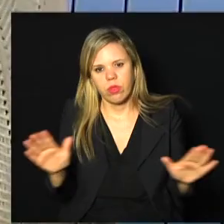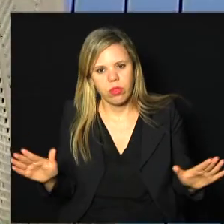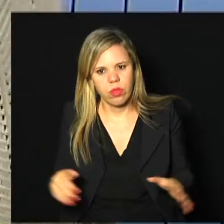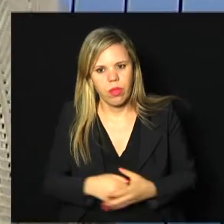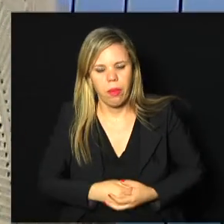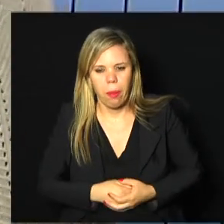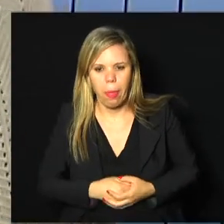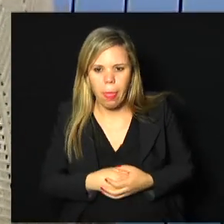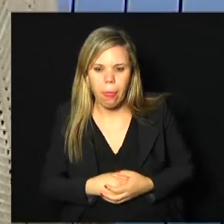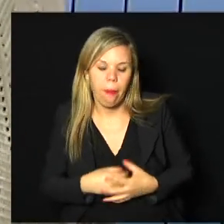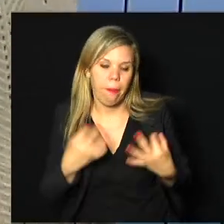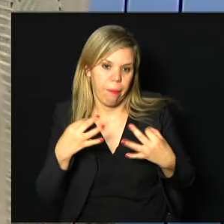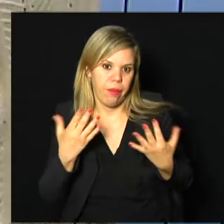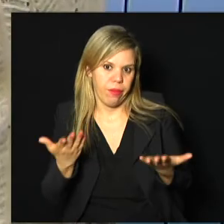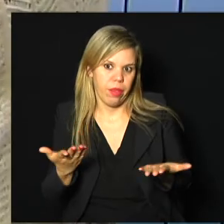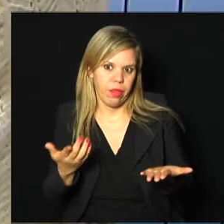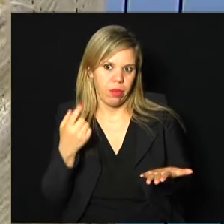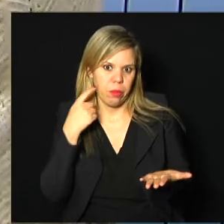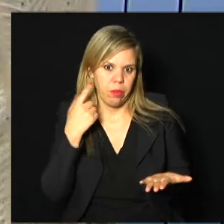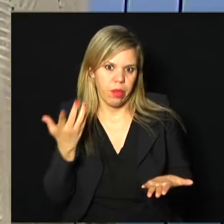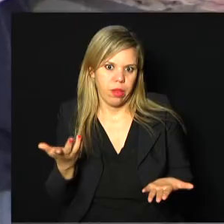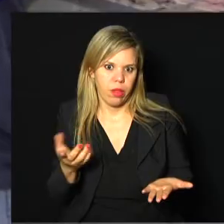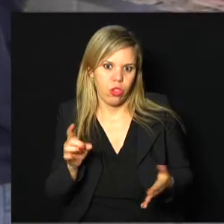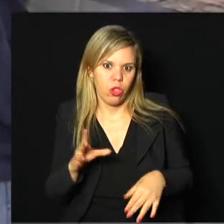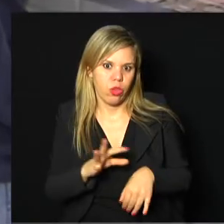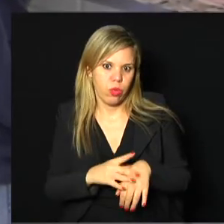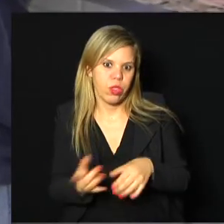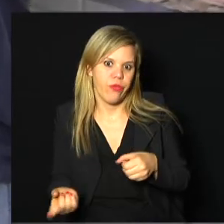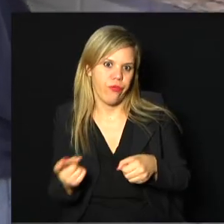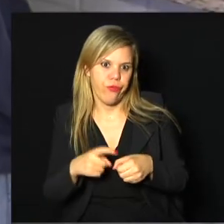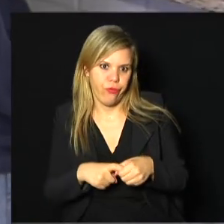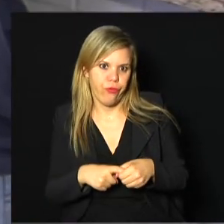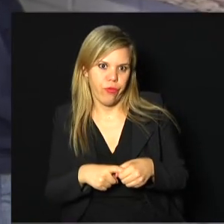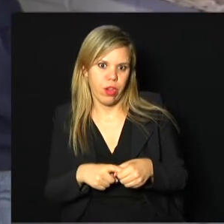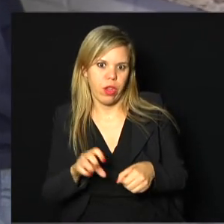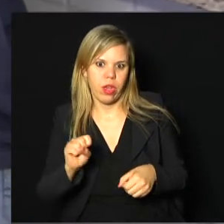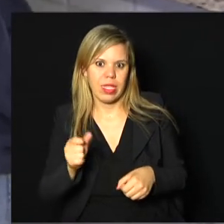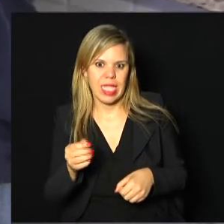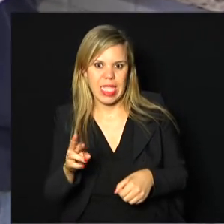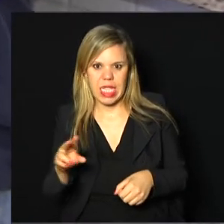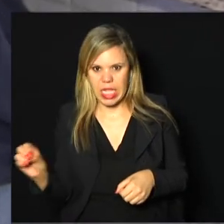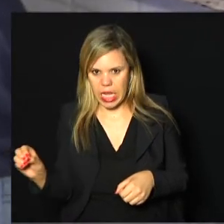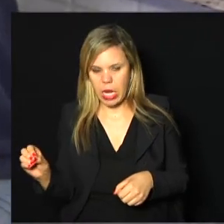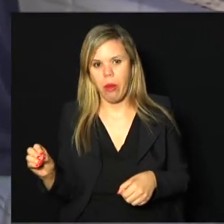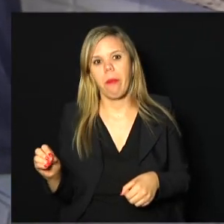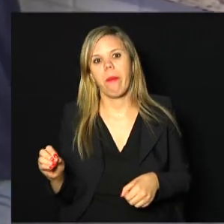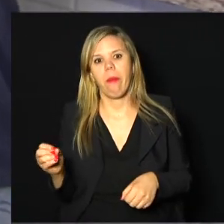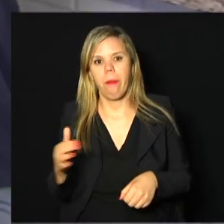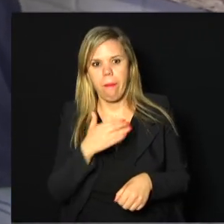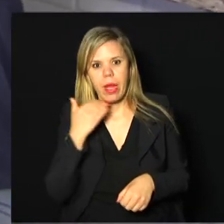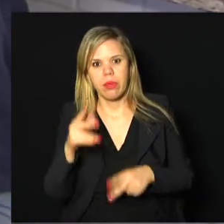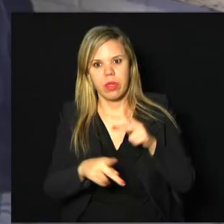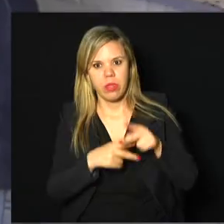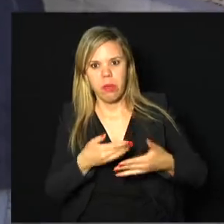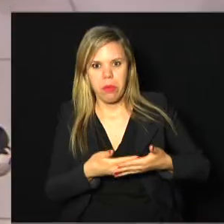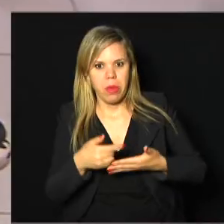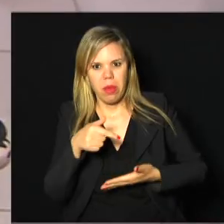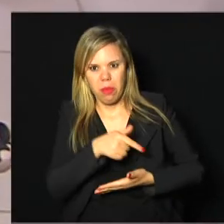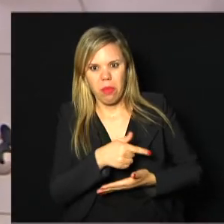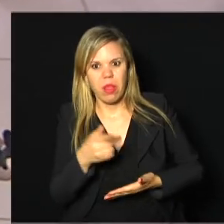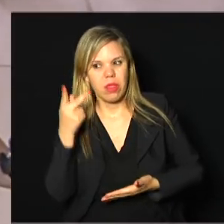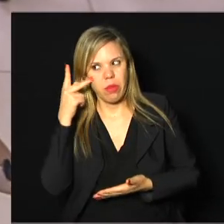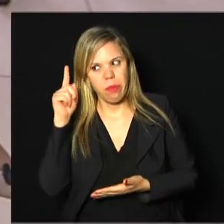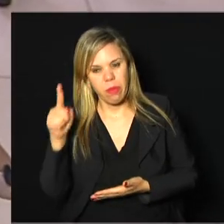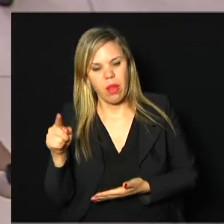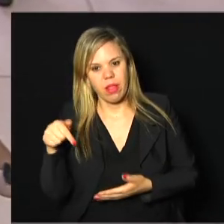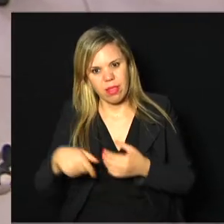existe mais. Perfeito, pensa que não existe mais, só que a doença volta e sarampo mata. Nós já tivemos óbito de bebês